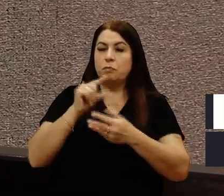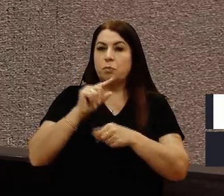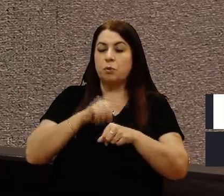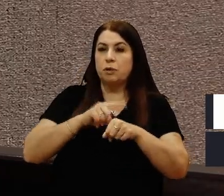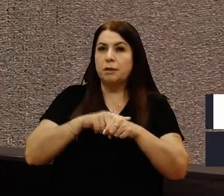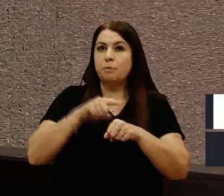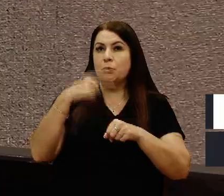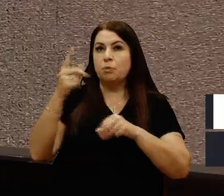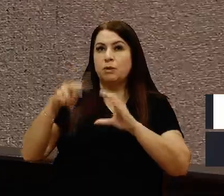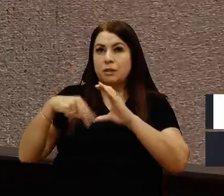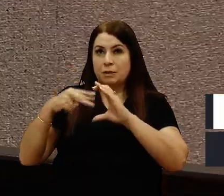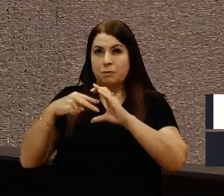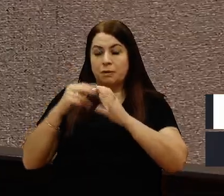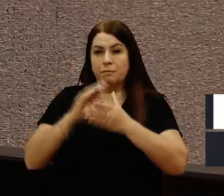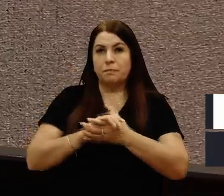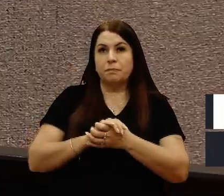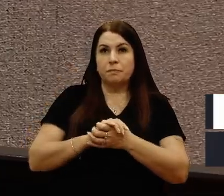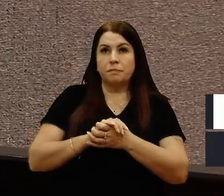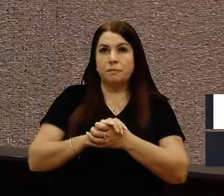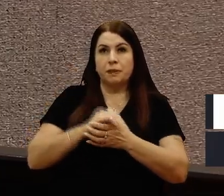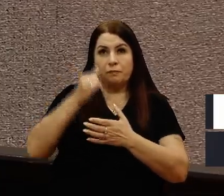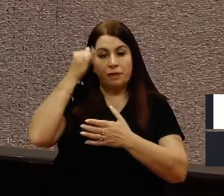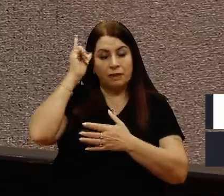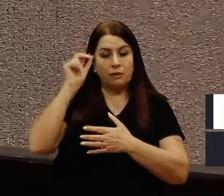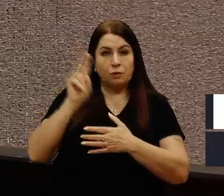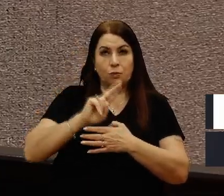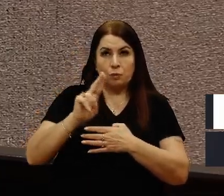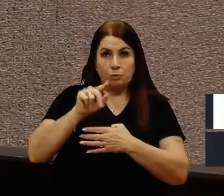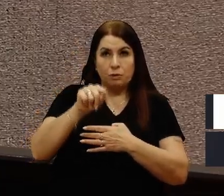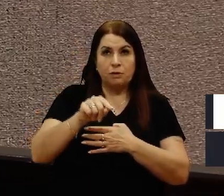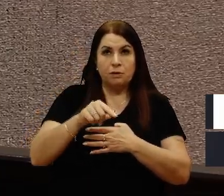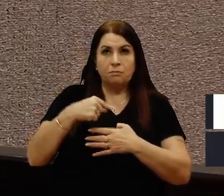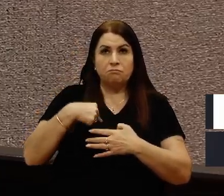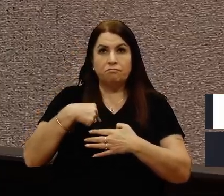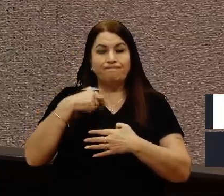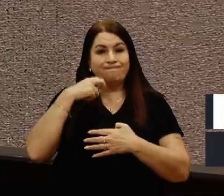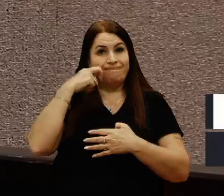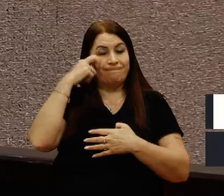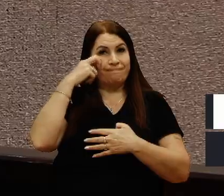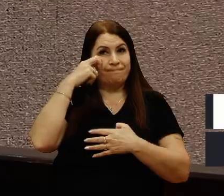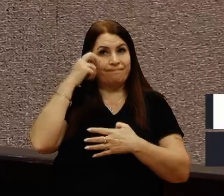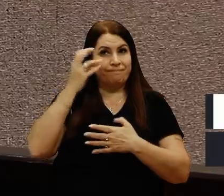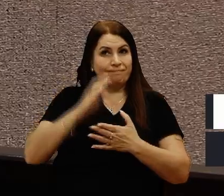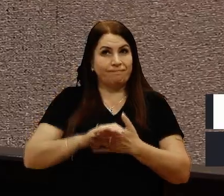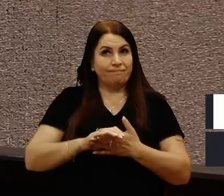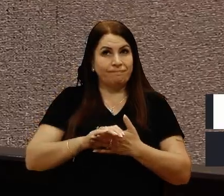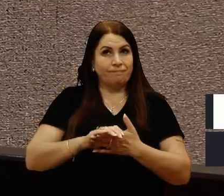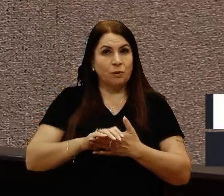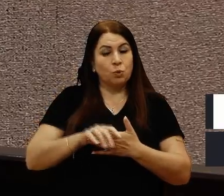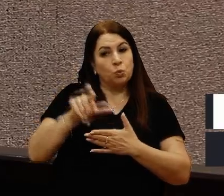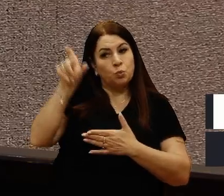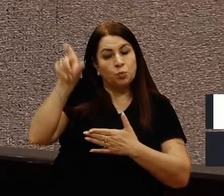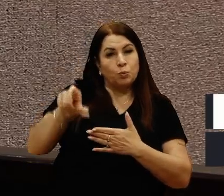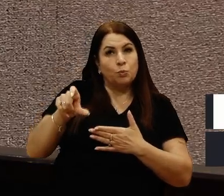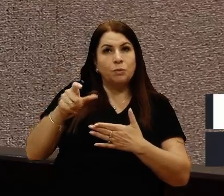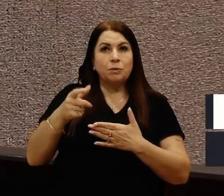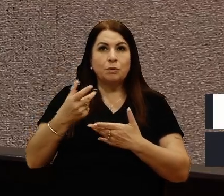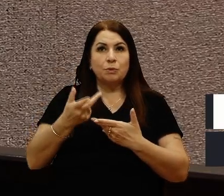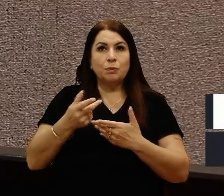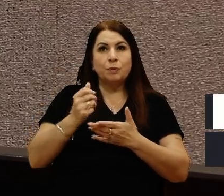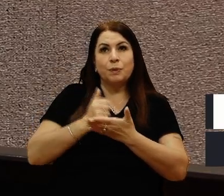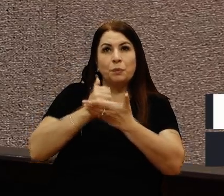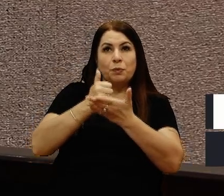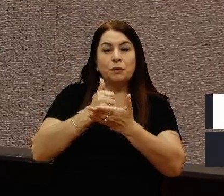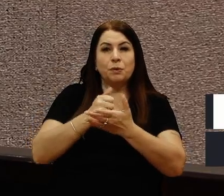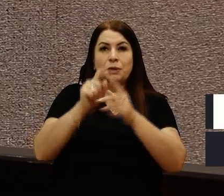em uma outra Câmara de Vereadores, que eu vou evitar dar o nome aqui, mas eu fiquei envergonhado com a postura com a qual os